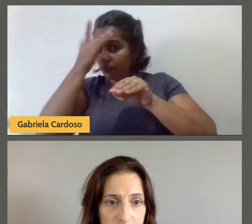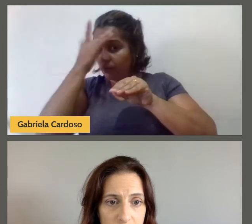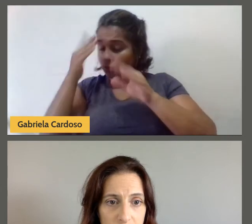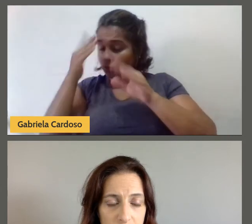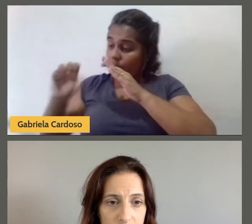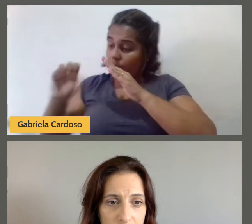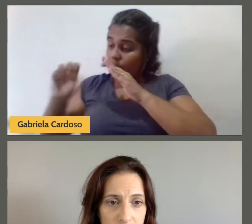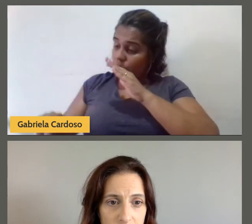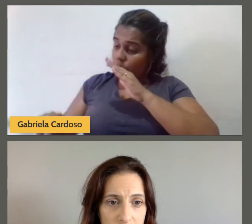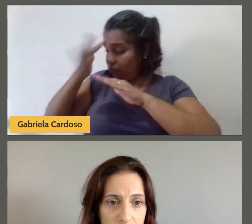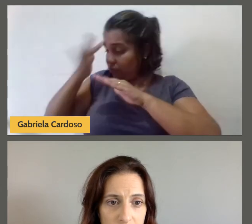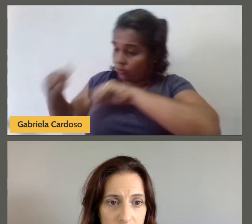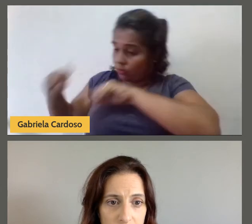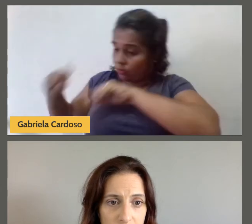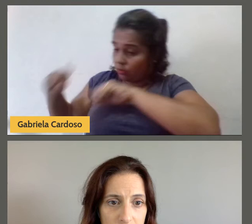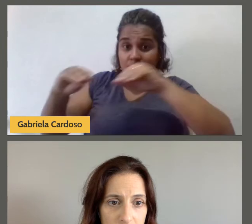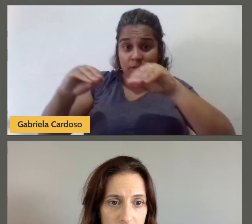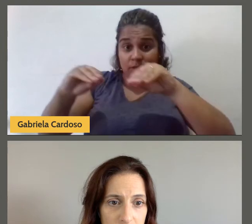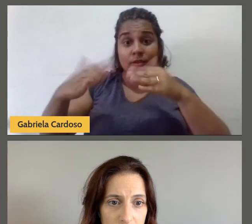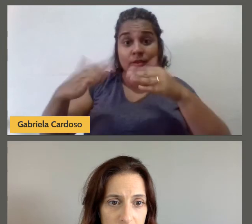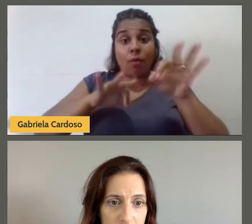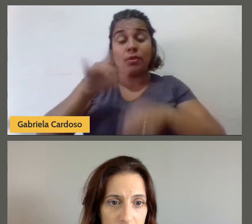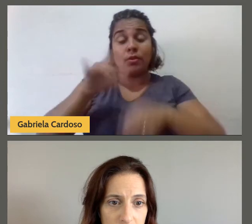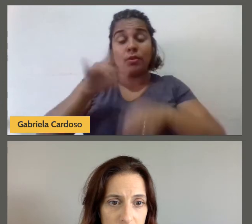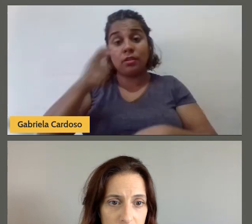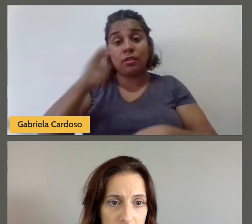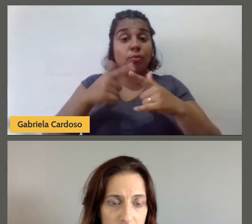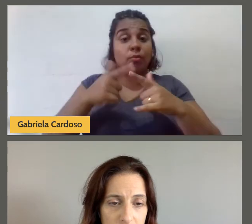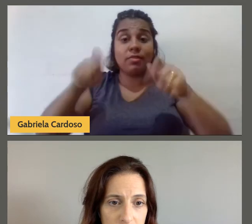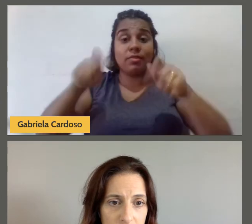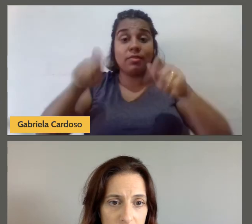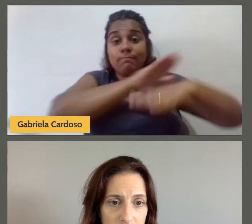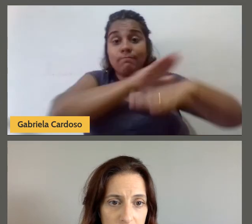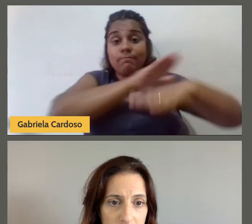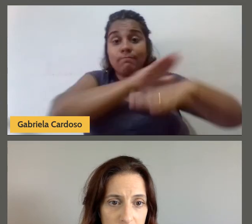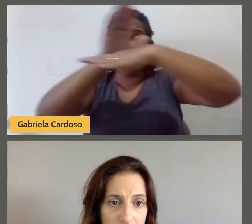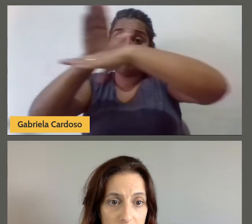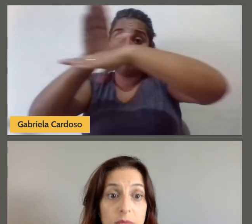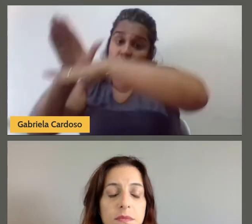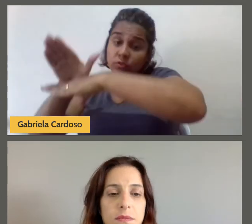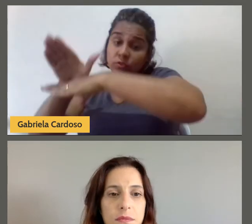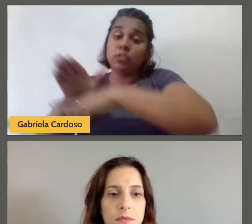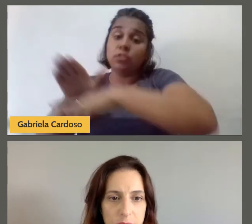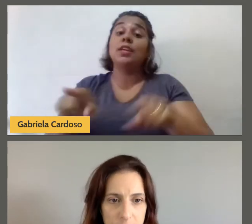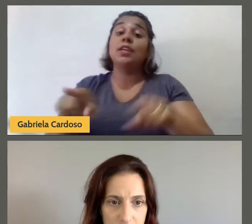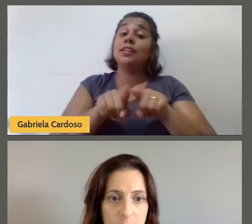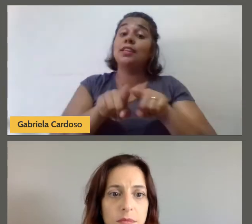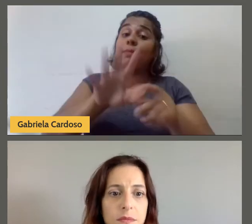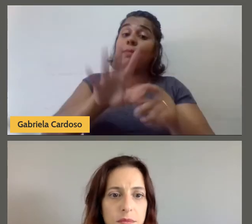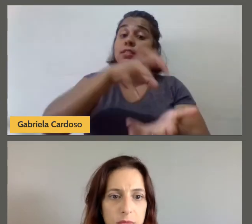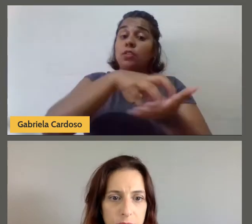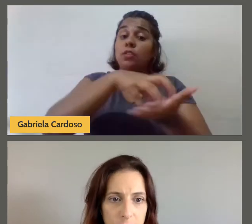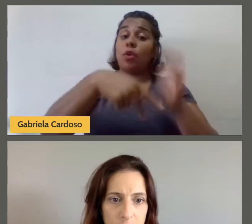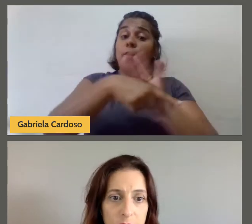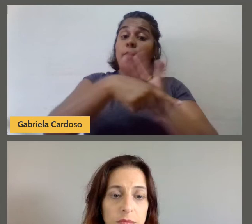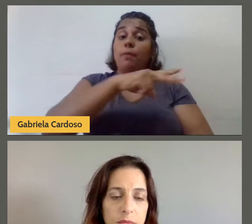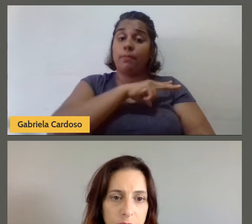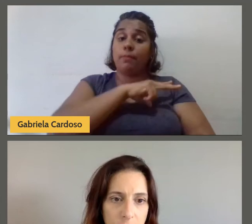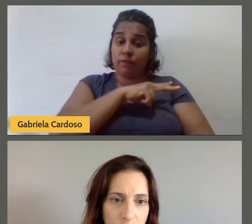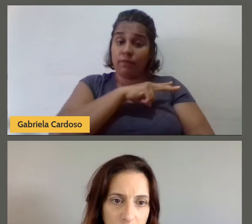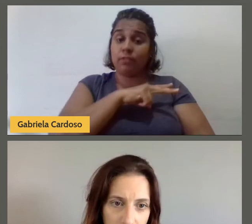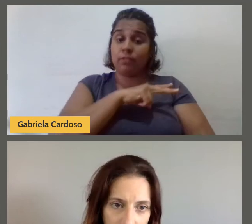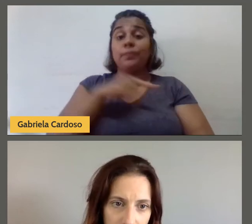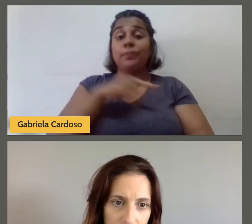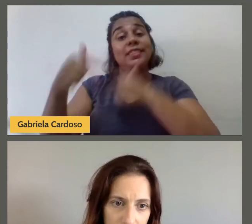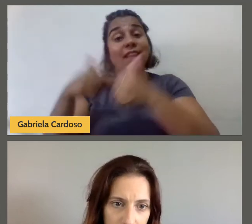falo do setor privado, porque quando a gente pensa em política pública, trabalhar em parceria com o governo é super importante, mas trabalhar